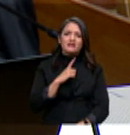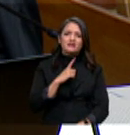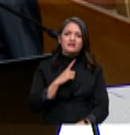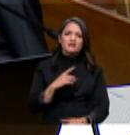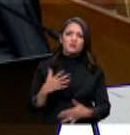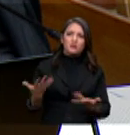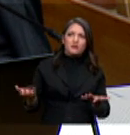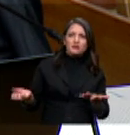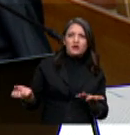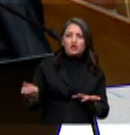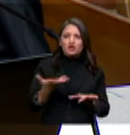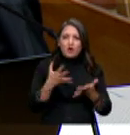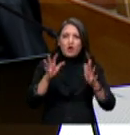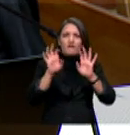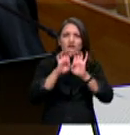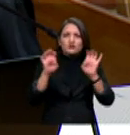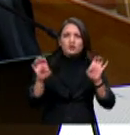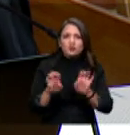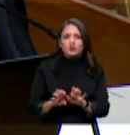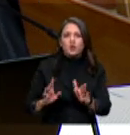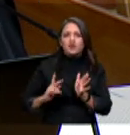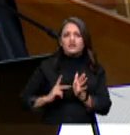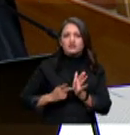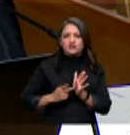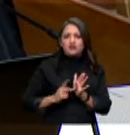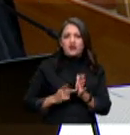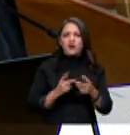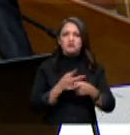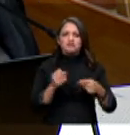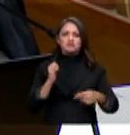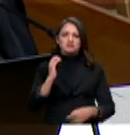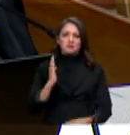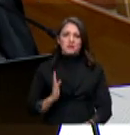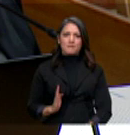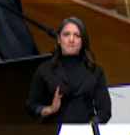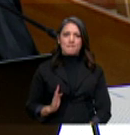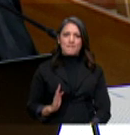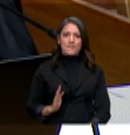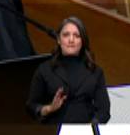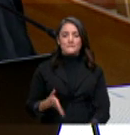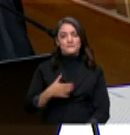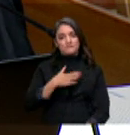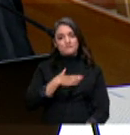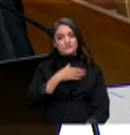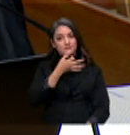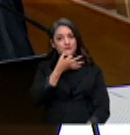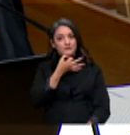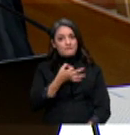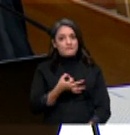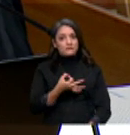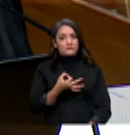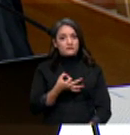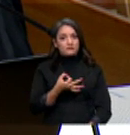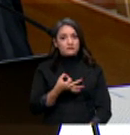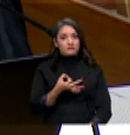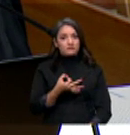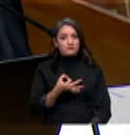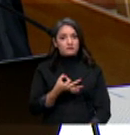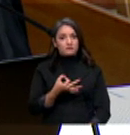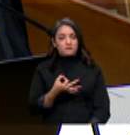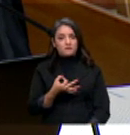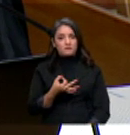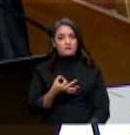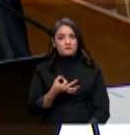dizer, roupagem à estrutura sindical brasileira, a meu ver aqui ainda não rompendo